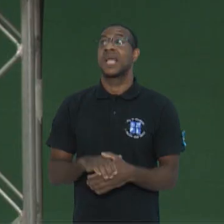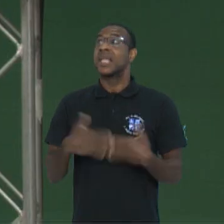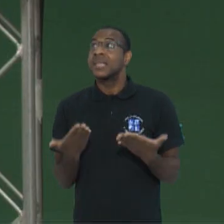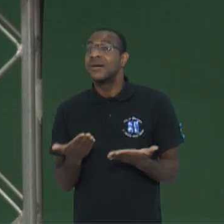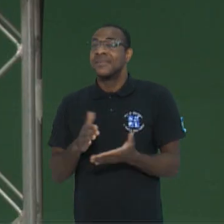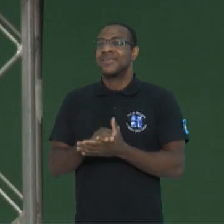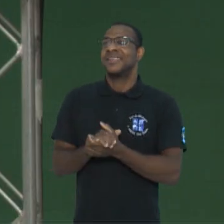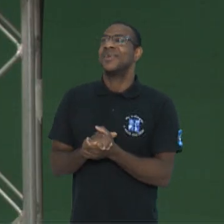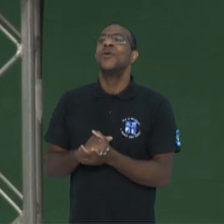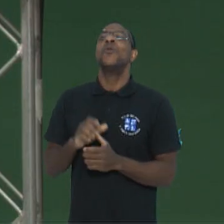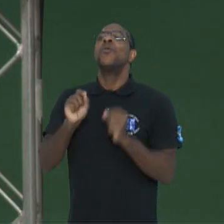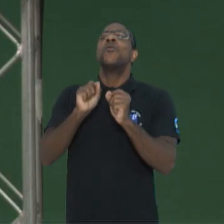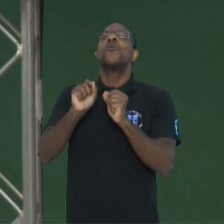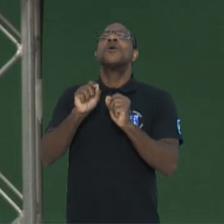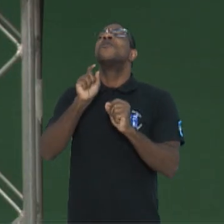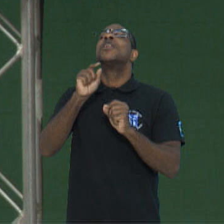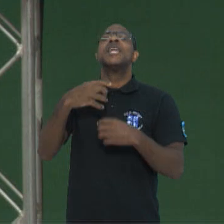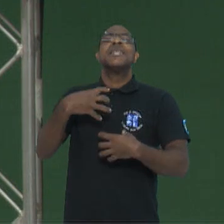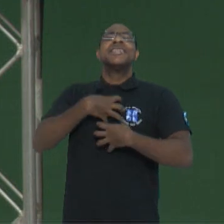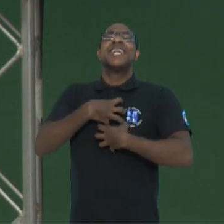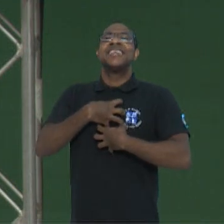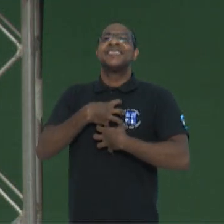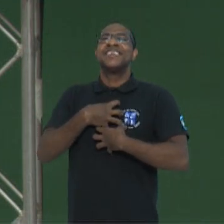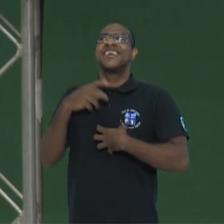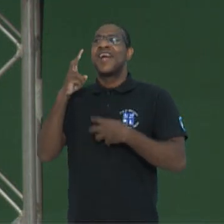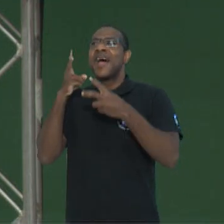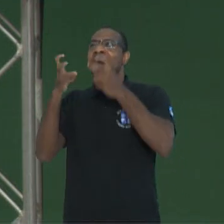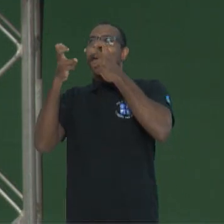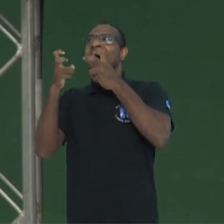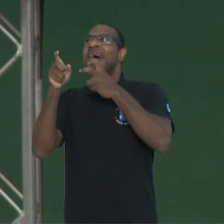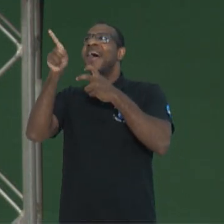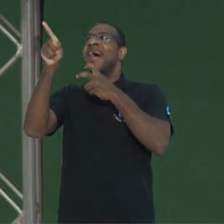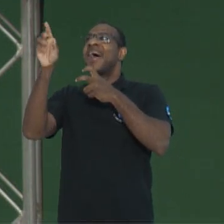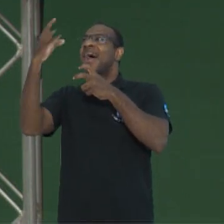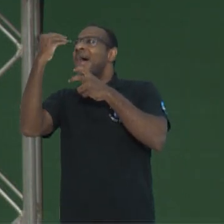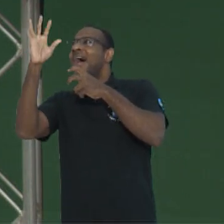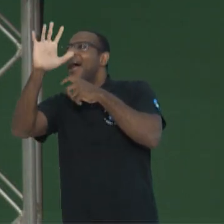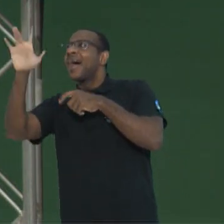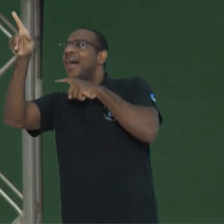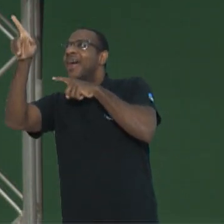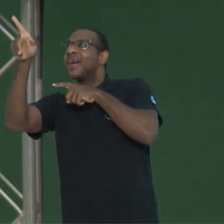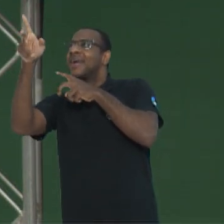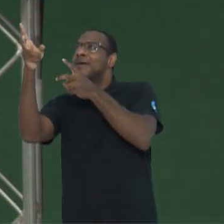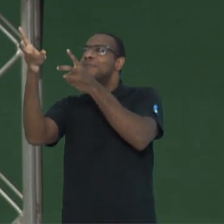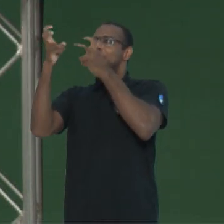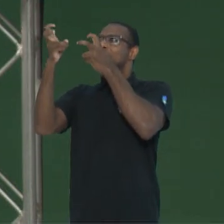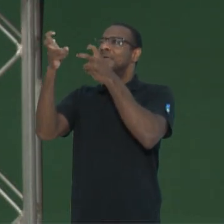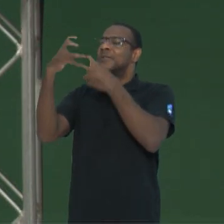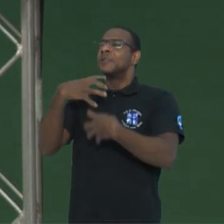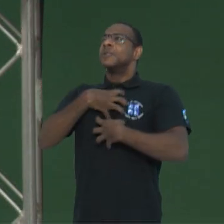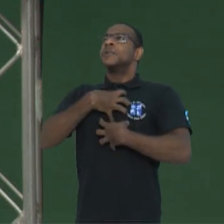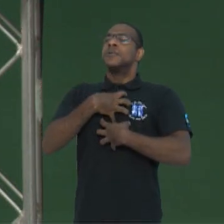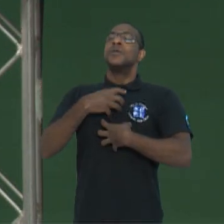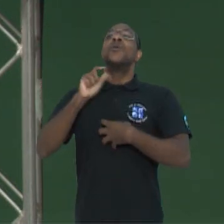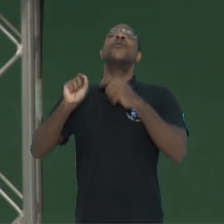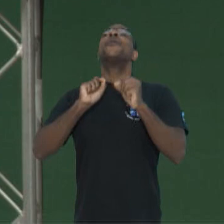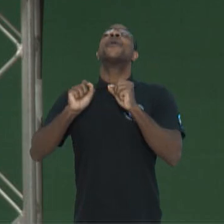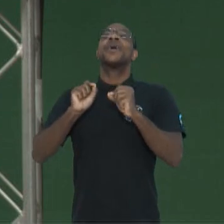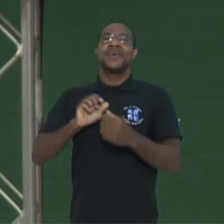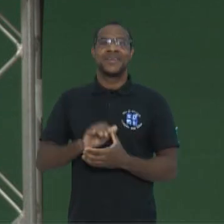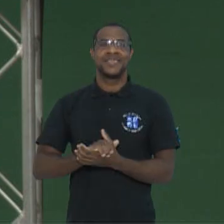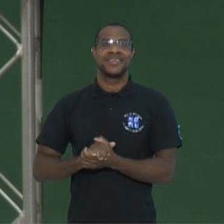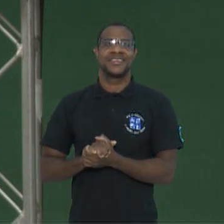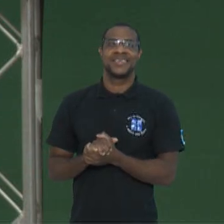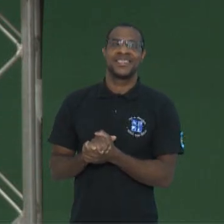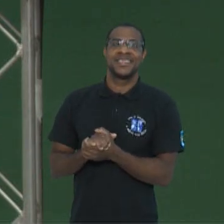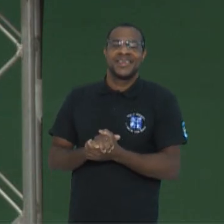Então, pessoal, o que vocês sentem? Qual é a sensação, qual é o sentimento que vocês têm quando nós vemos essa imagem?